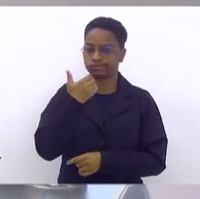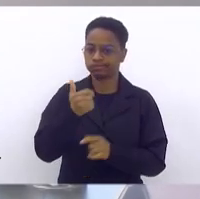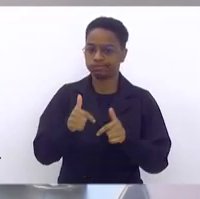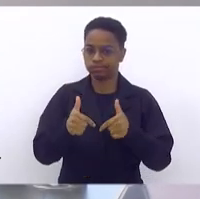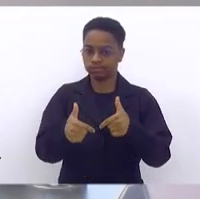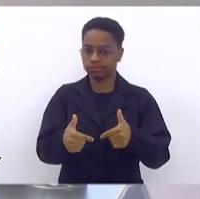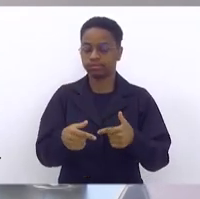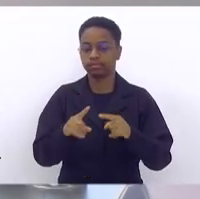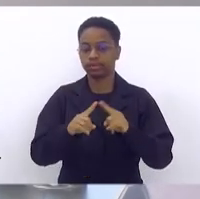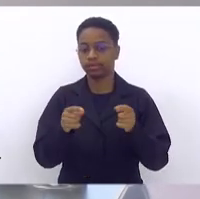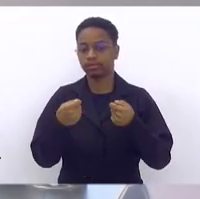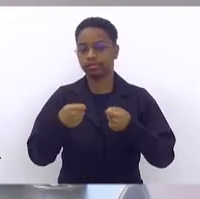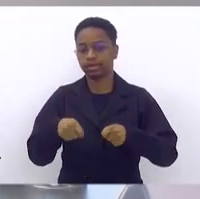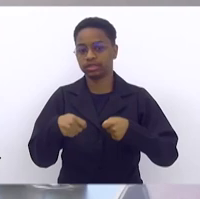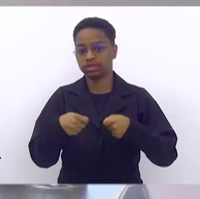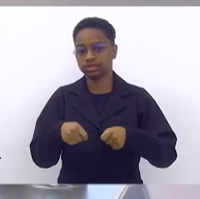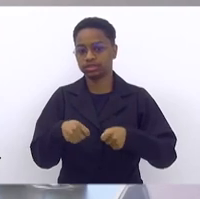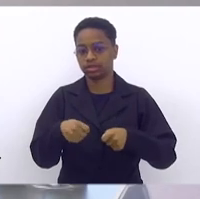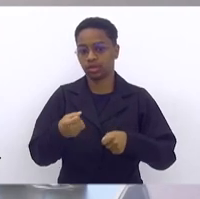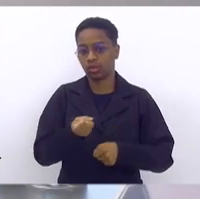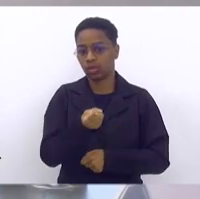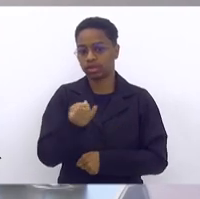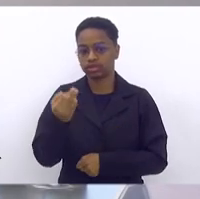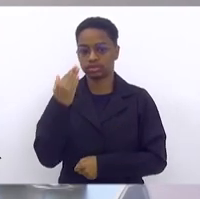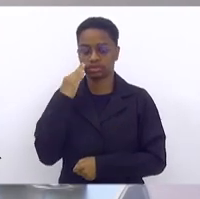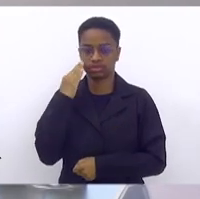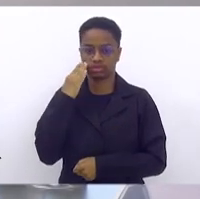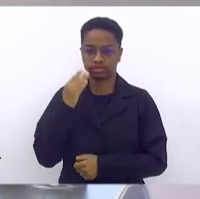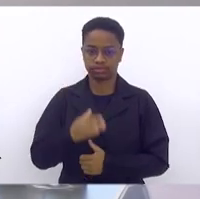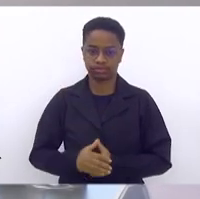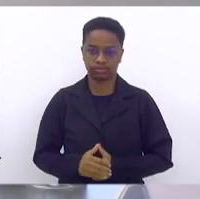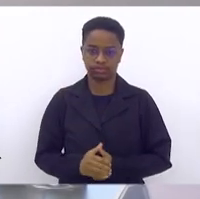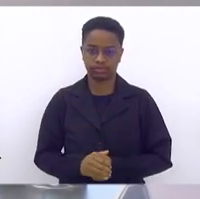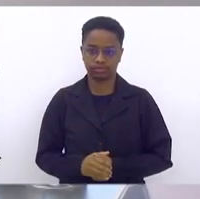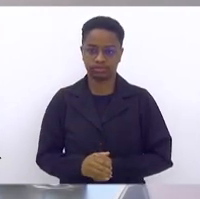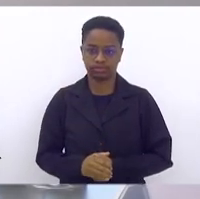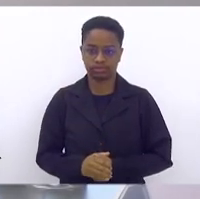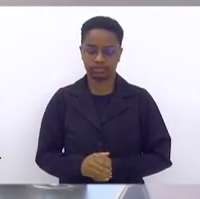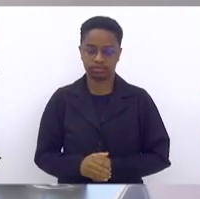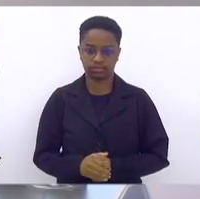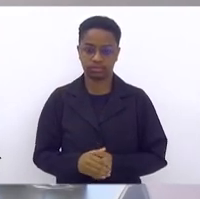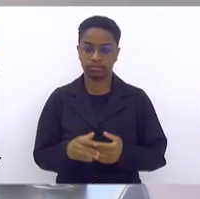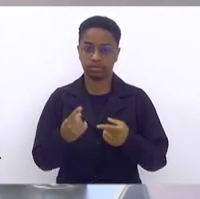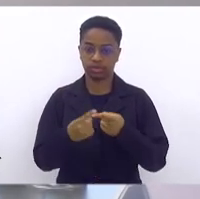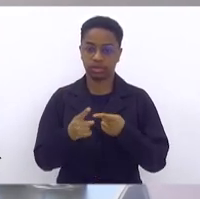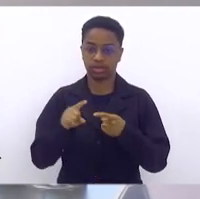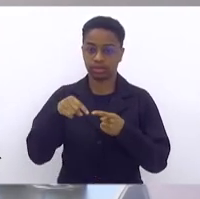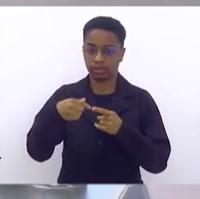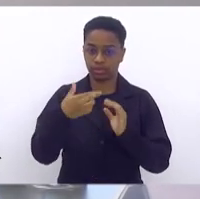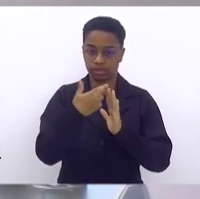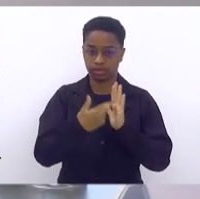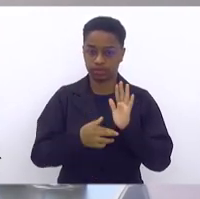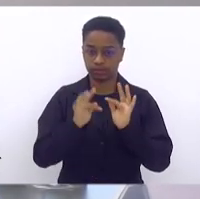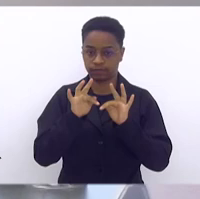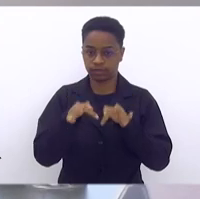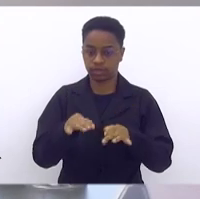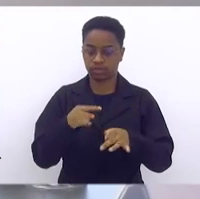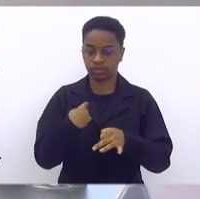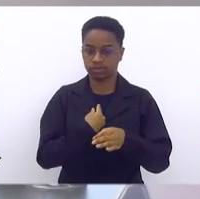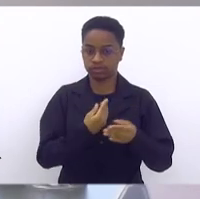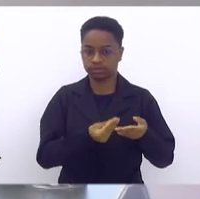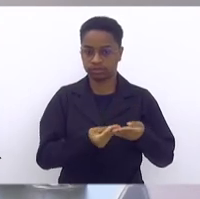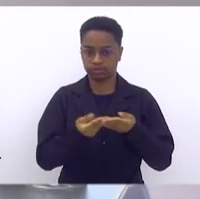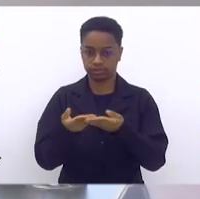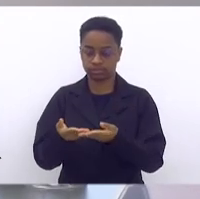preciso números, né, para o relatório final da CPI. E aí,